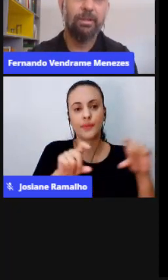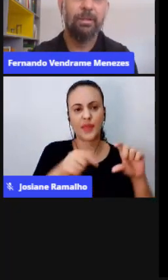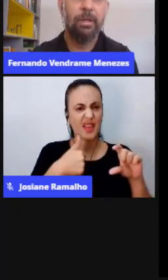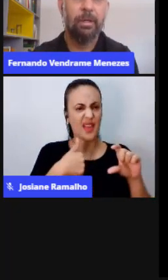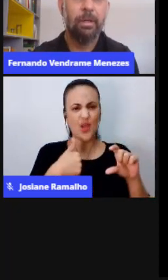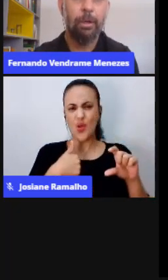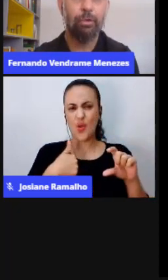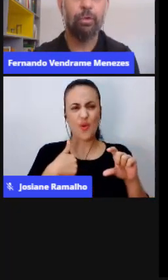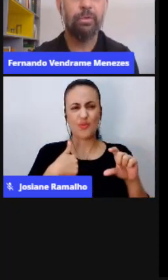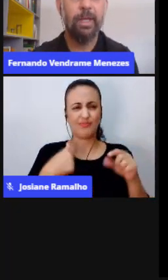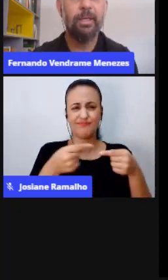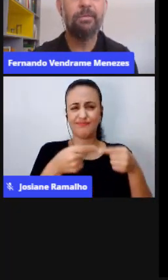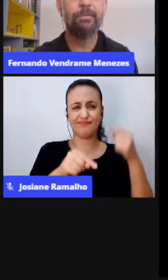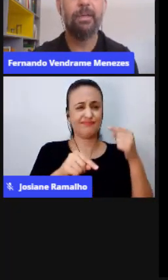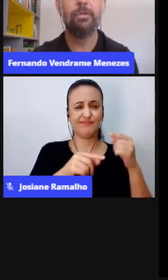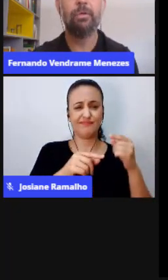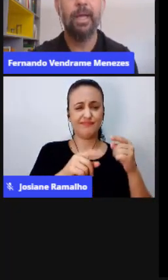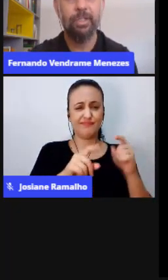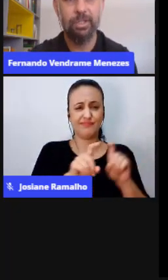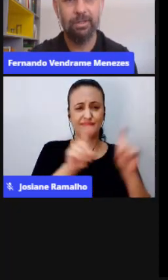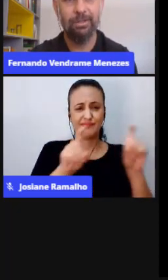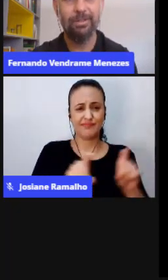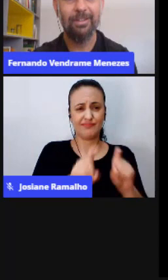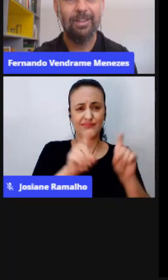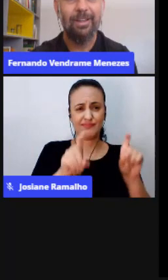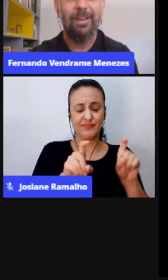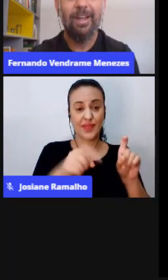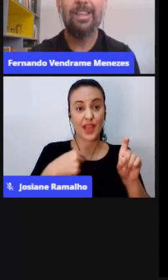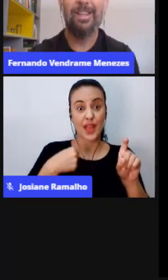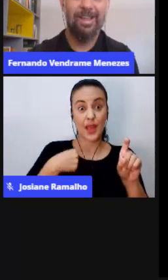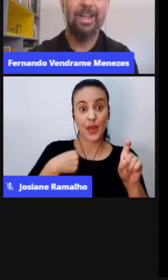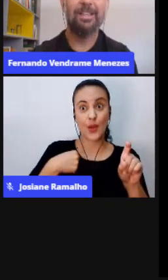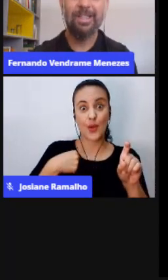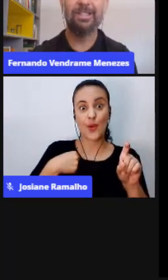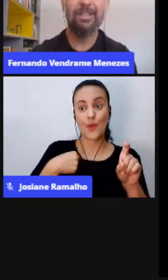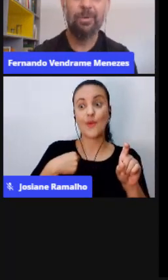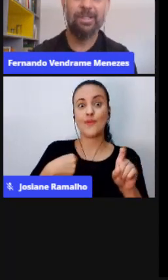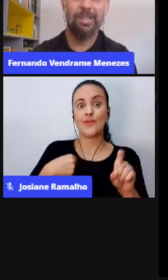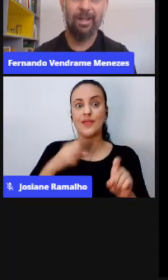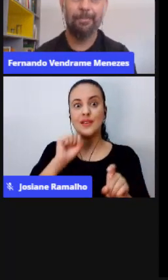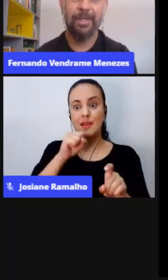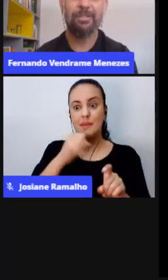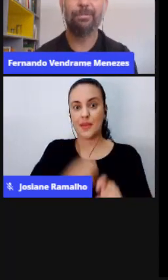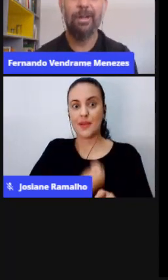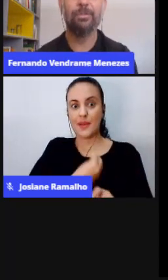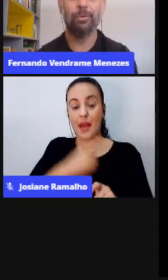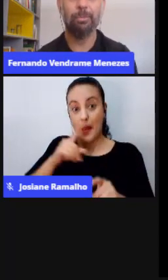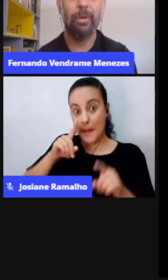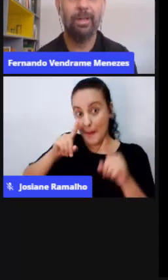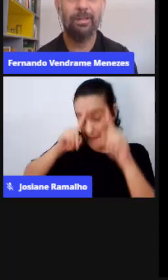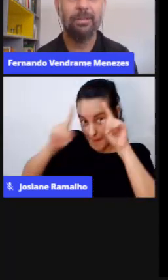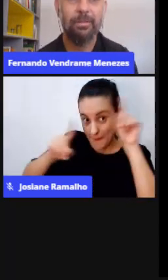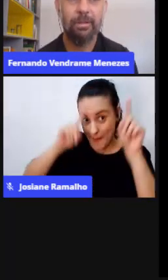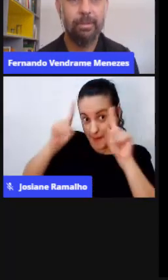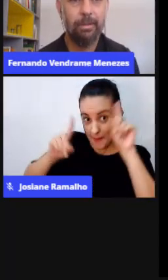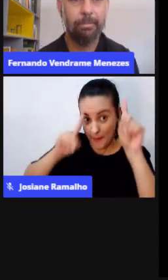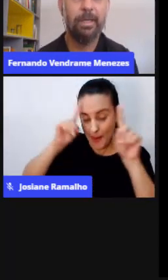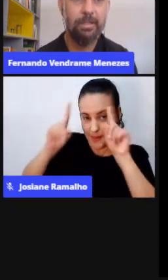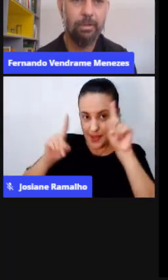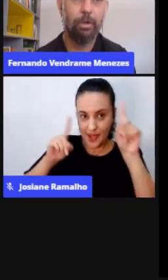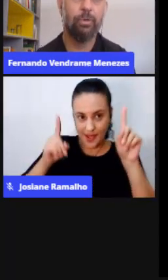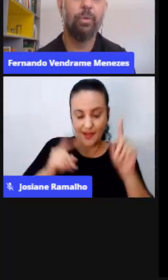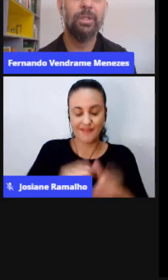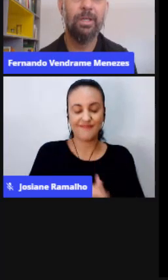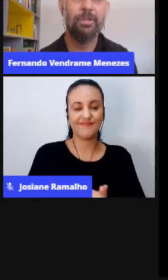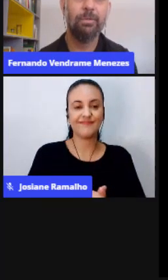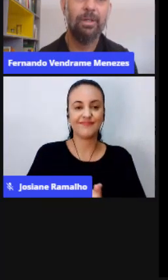informática, eu sou da invencionática. E trazendo esse verso do poeta para